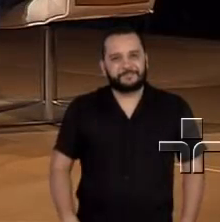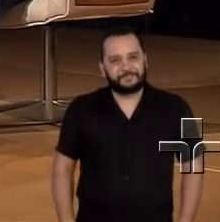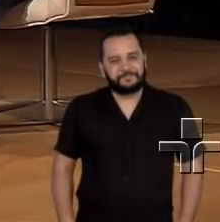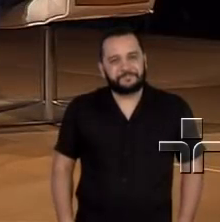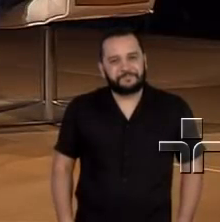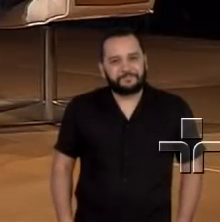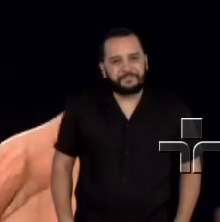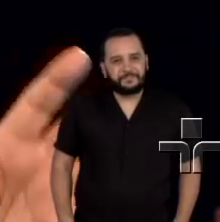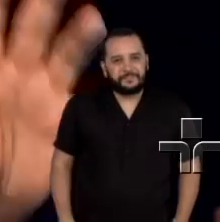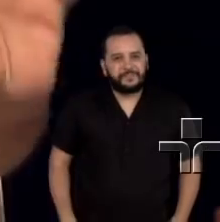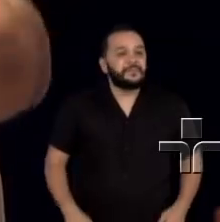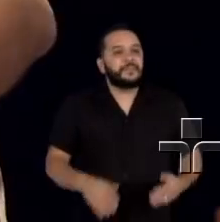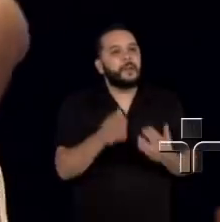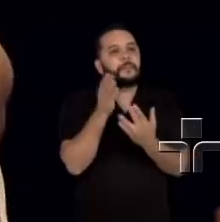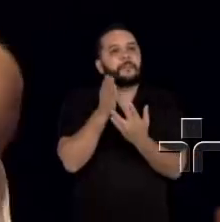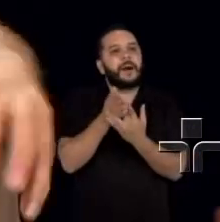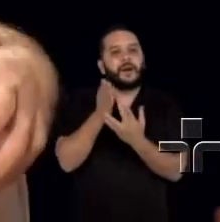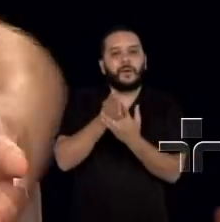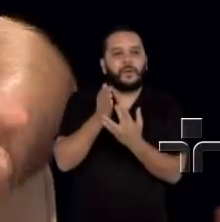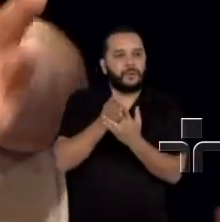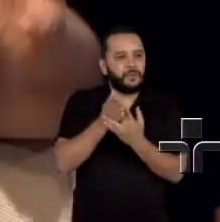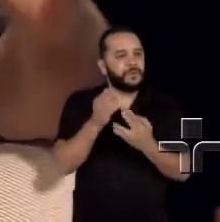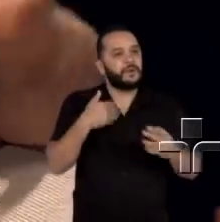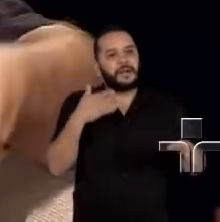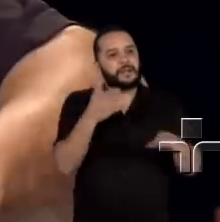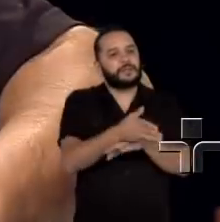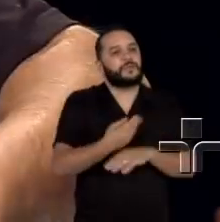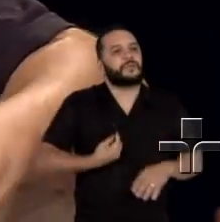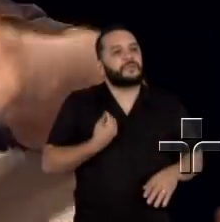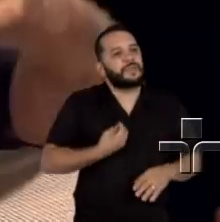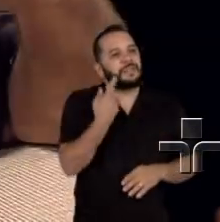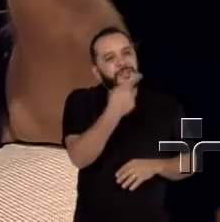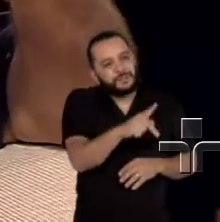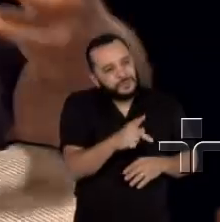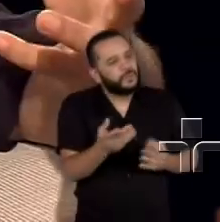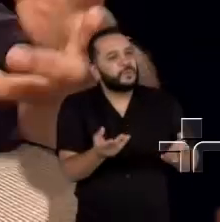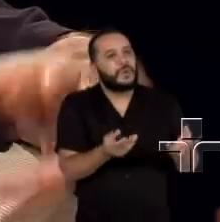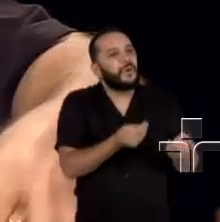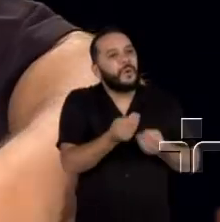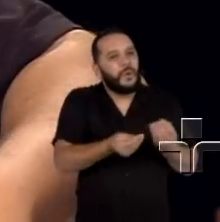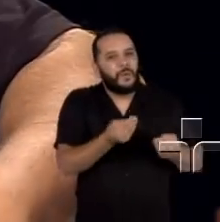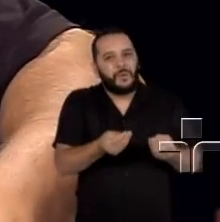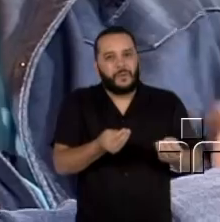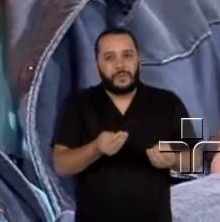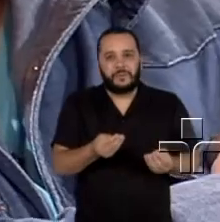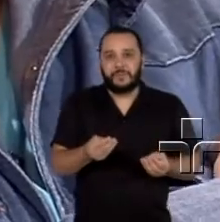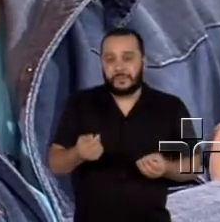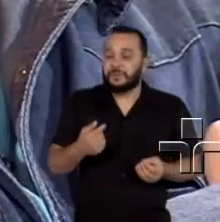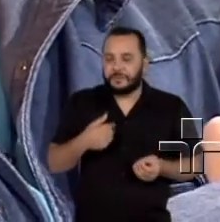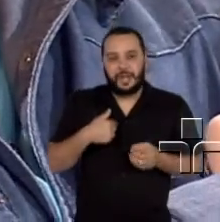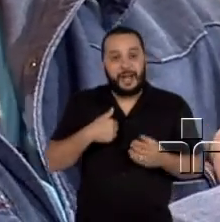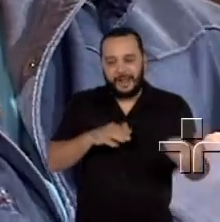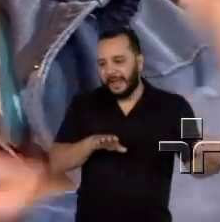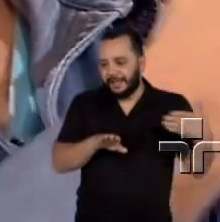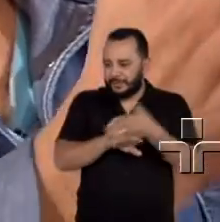que portas o barroco entrou na sua vida, na sua obra? Fala um pouco pela porta do fundo, já